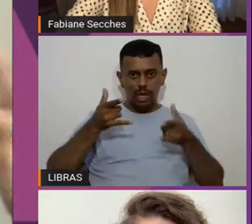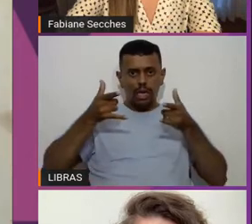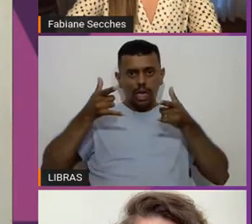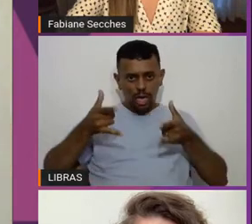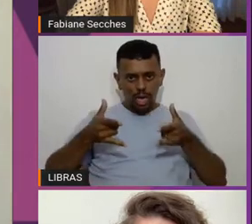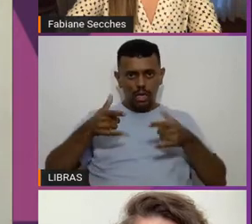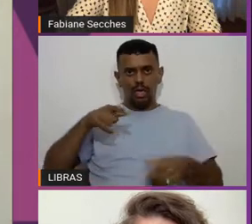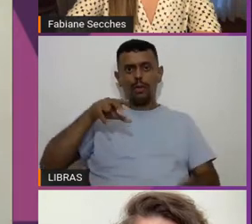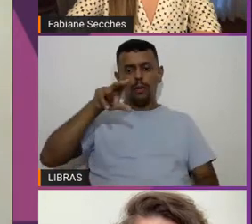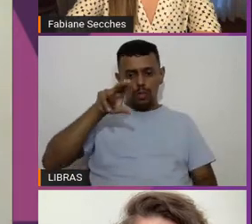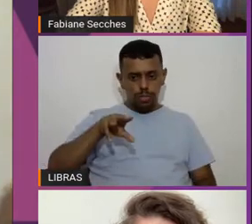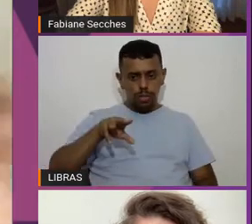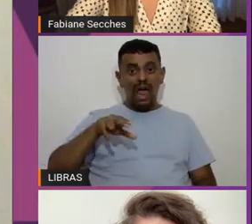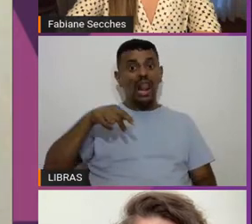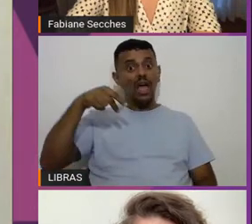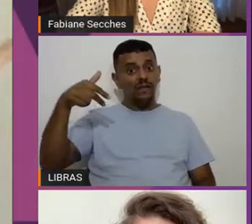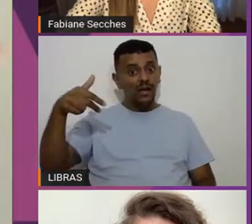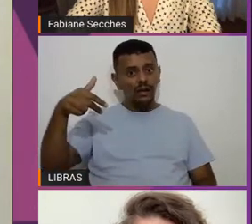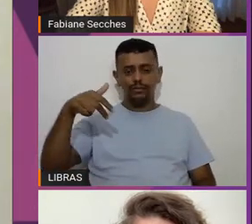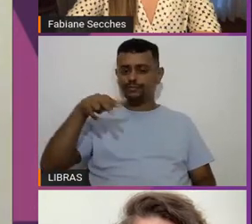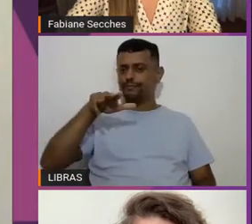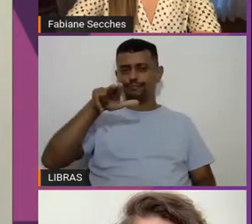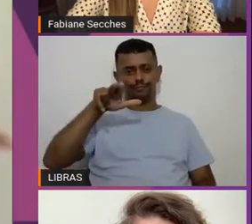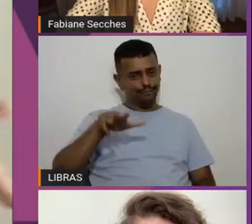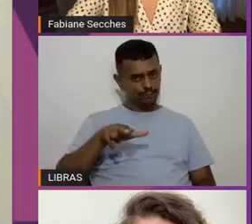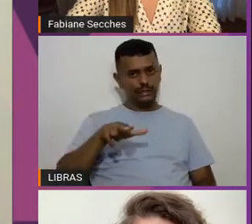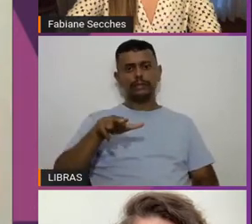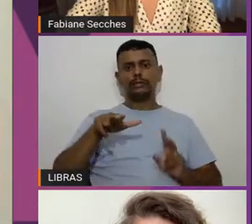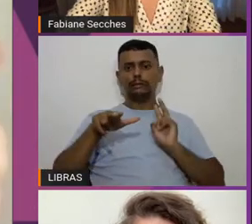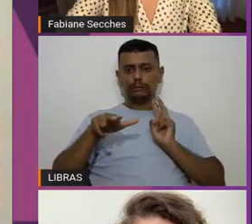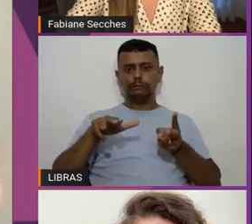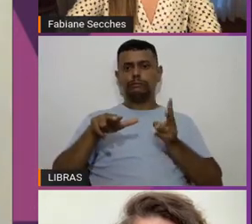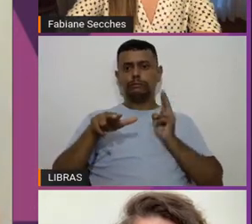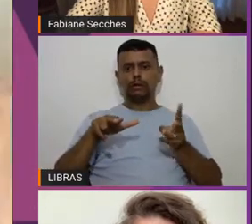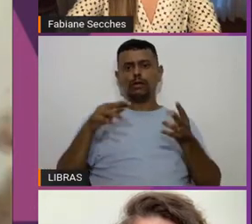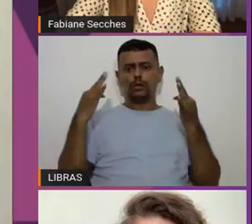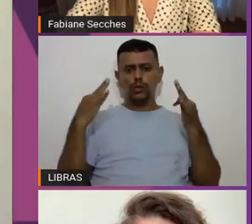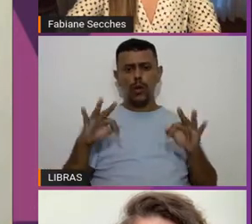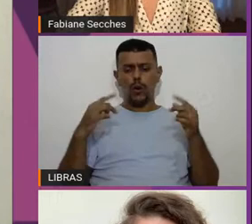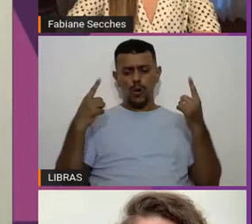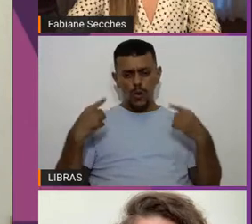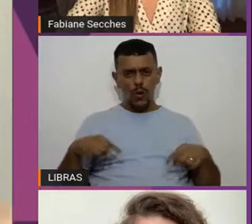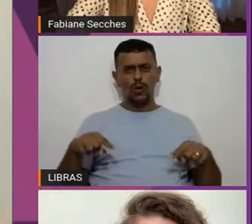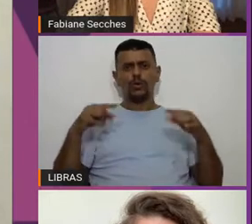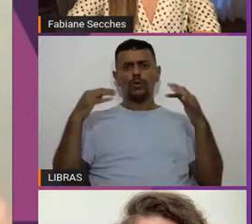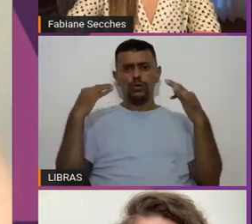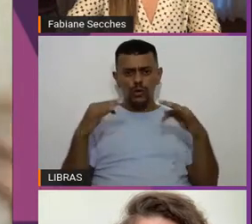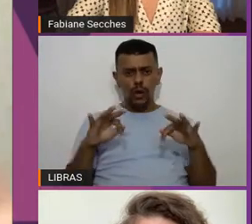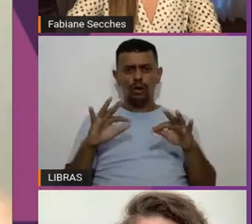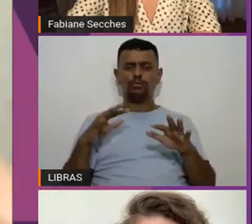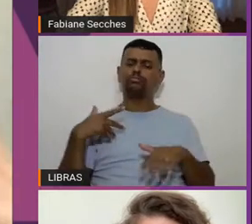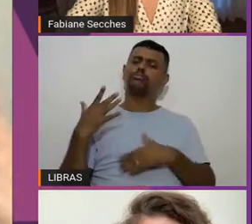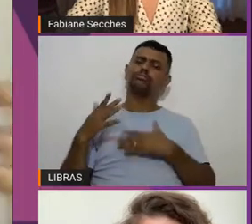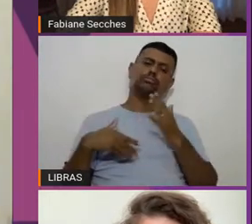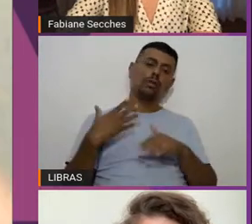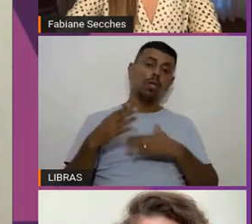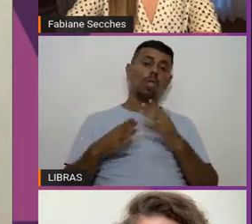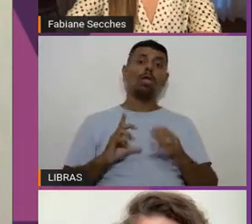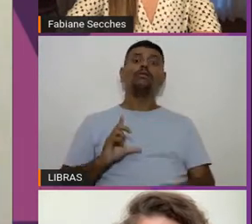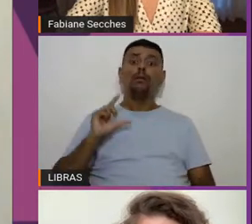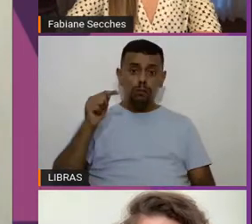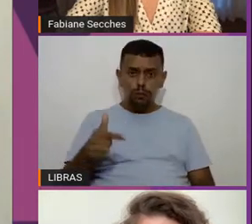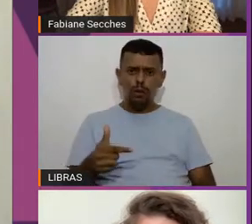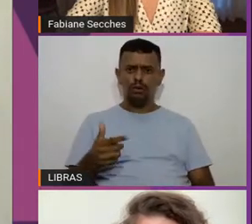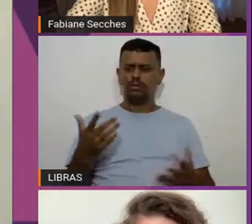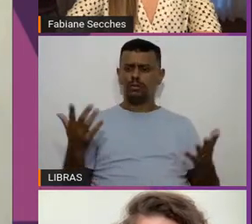e eu tinha acabado Não na verdade assim fica na área como é que tava sem fazer nada e eu entrei na análise e comecei a me questionar